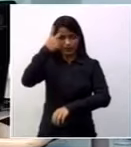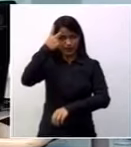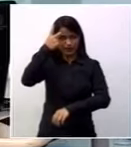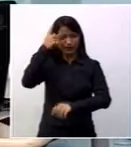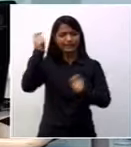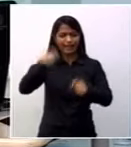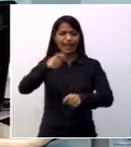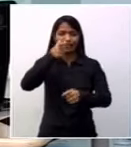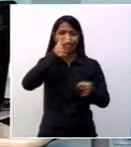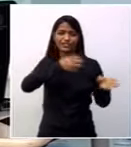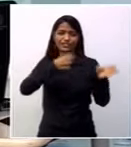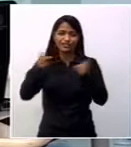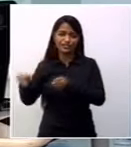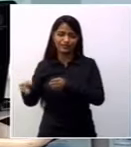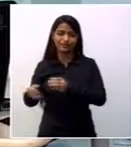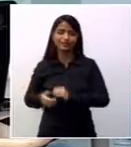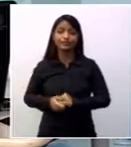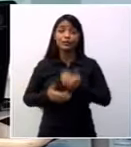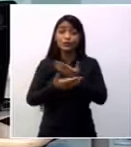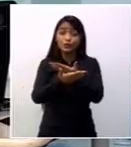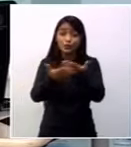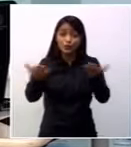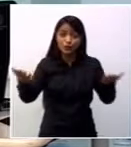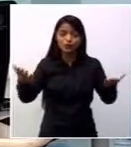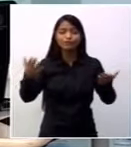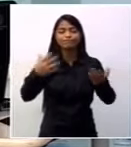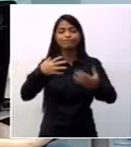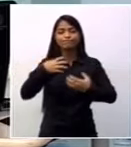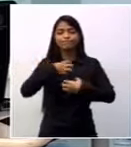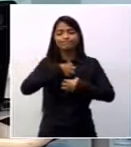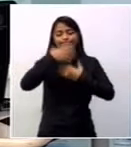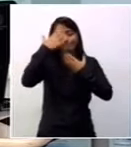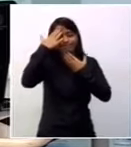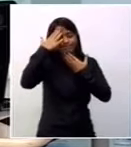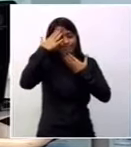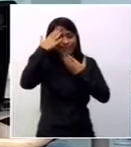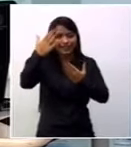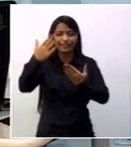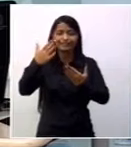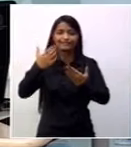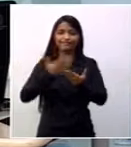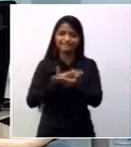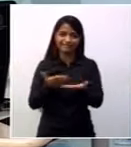Então, deixamos aqui para vocês todos o nosso agradecimento, muito obrigado a